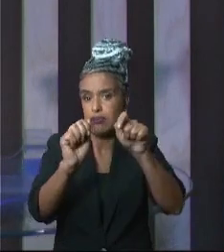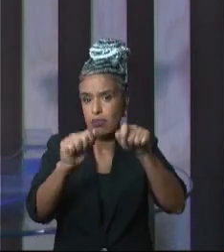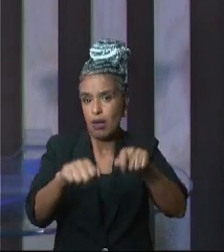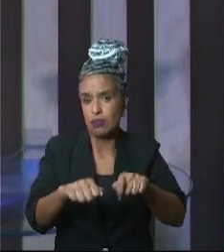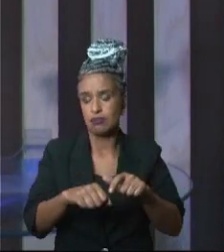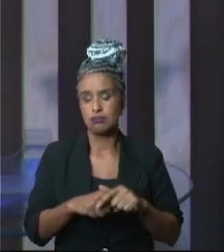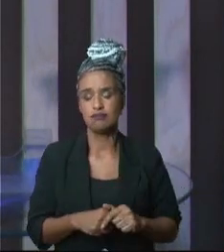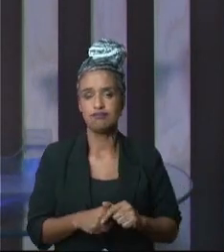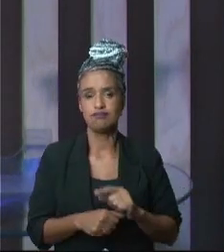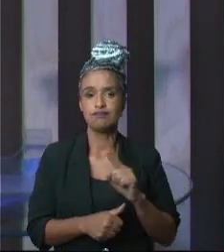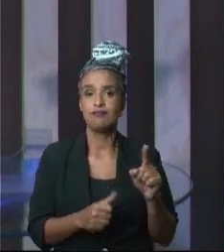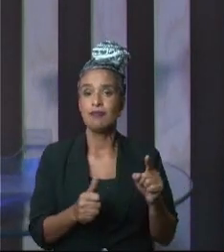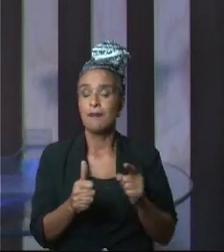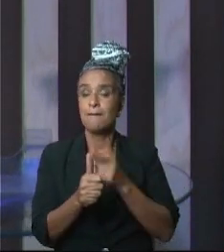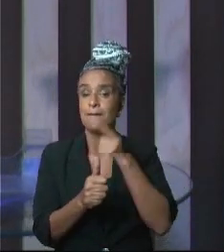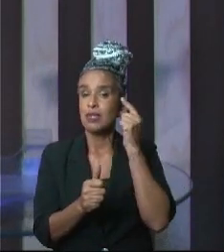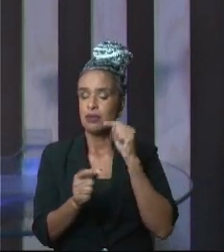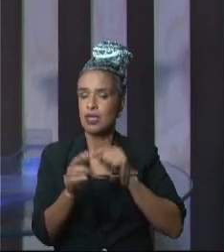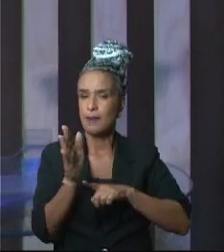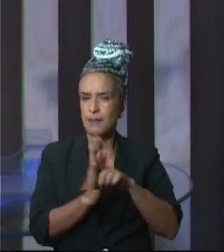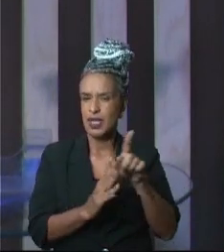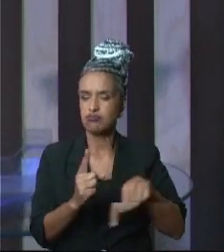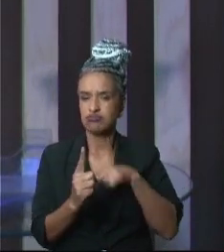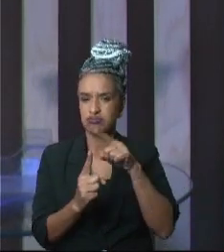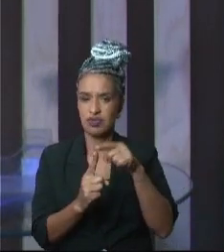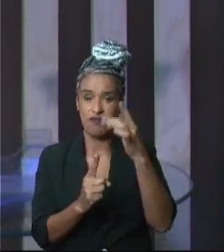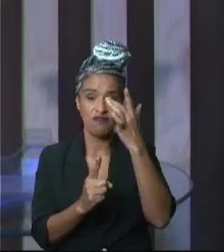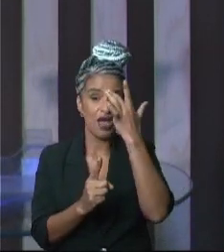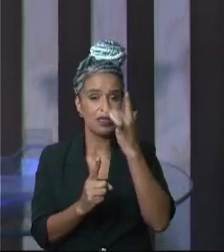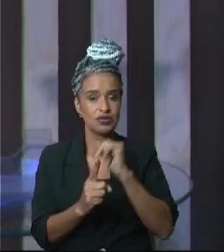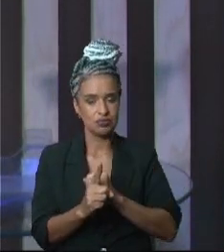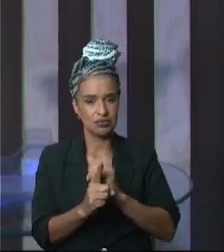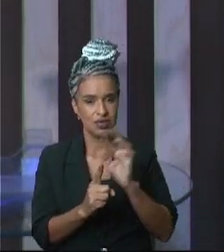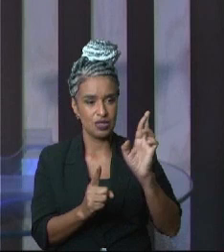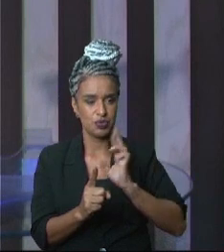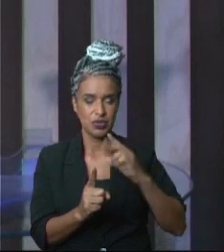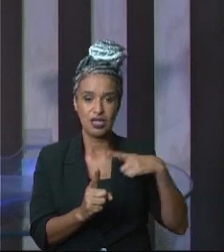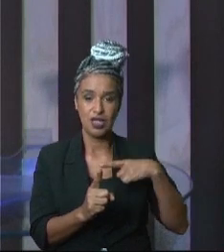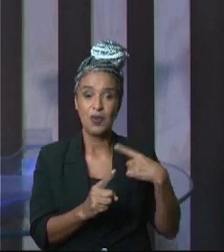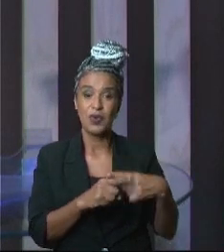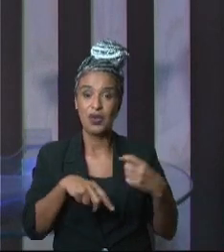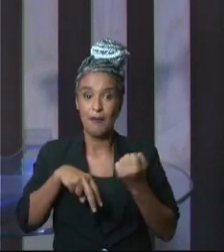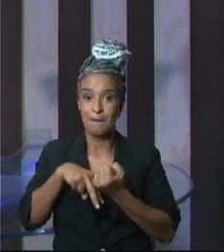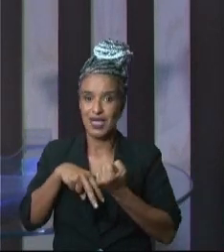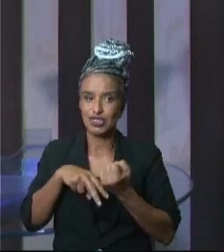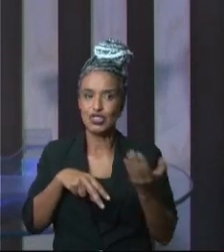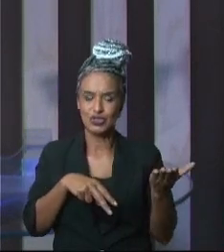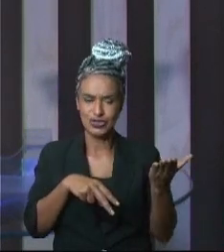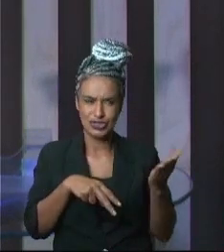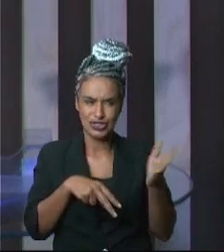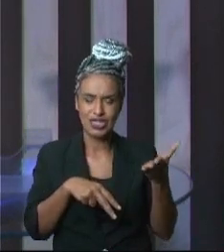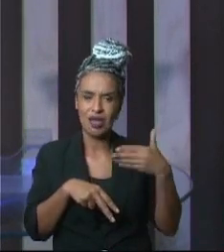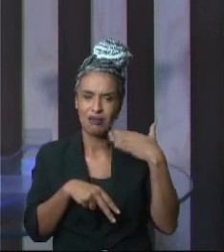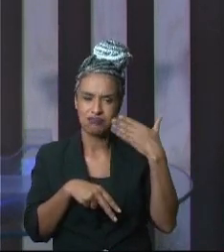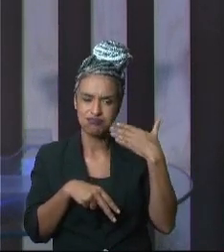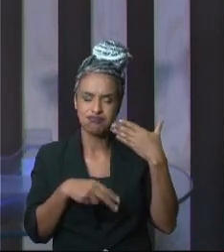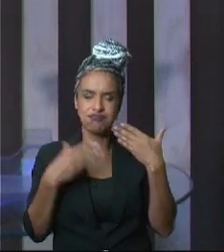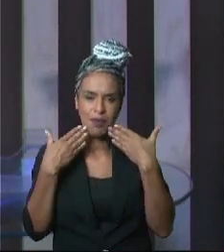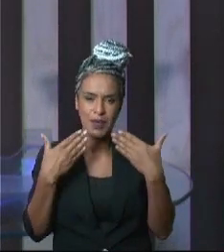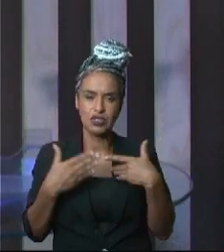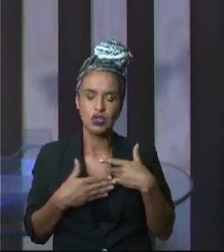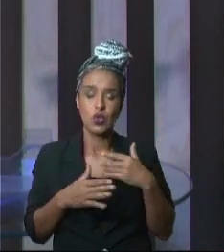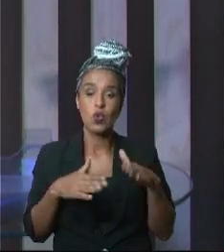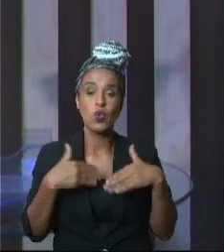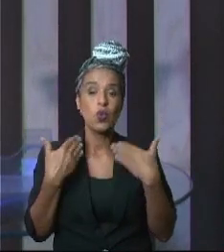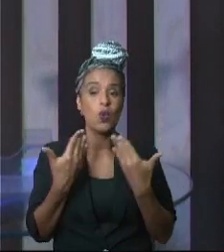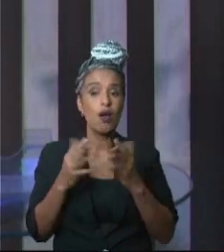A primeira pergunta é fácil de responder, porque o embaixador Kozendei já, né, apresentou qual